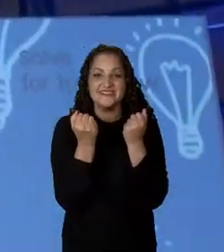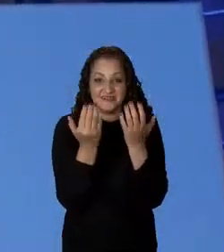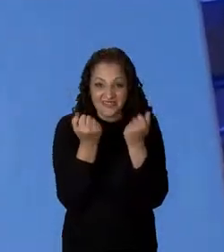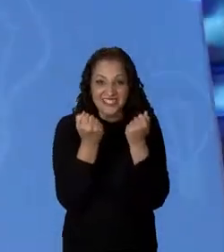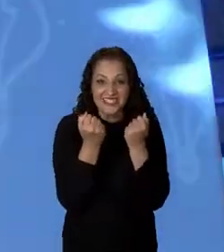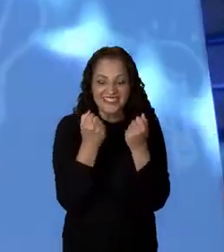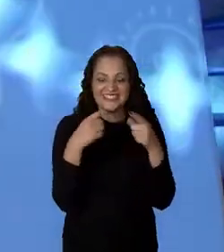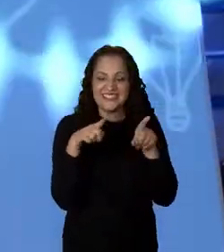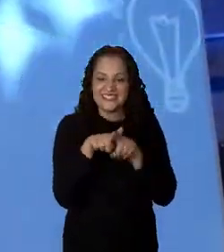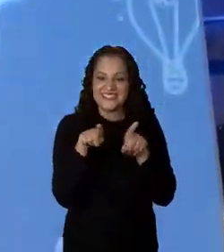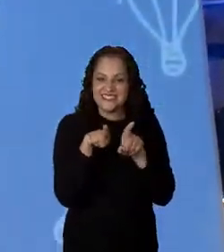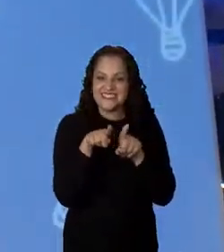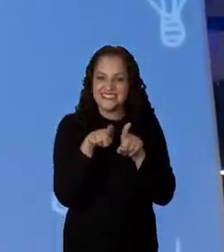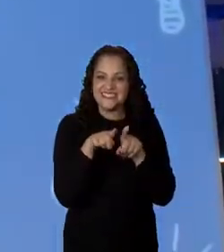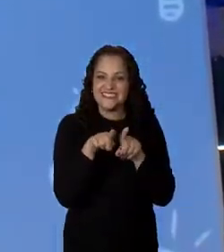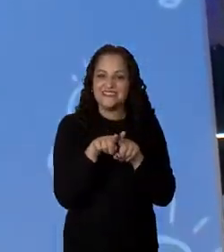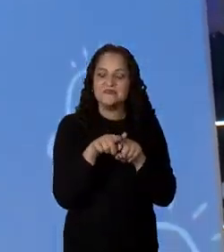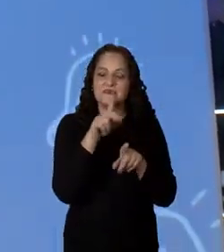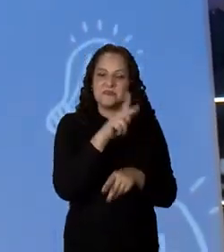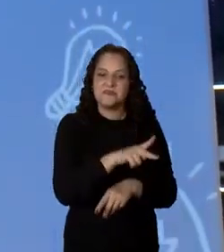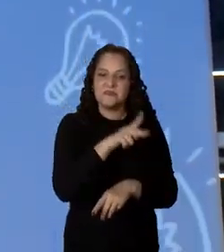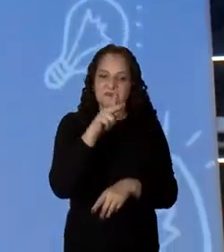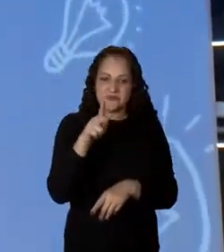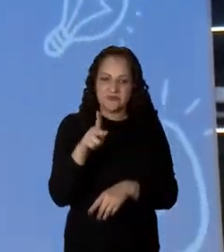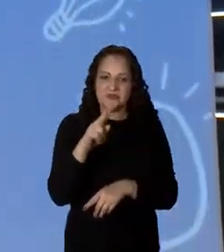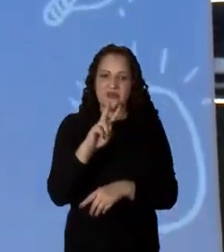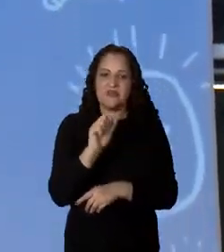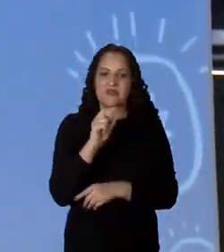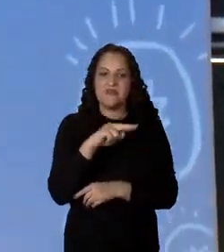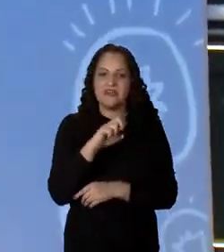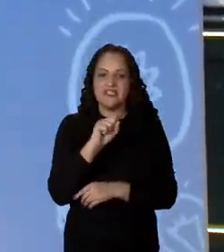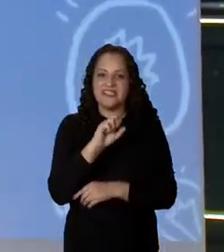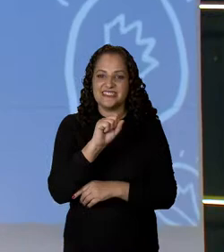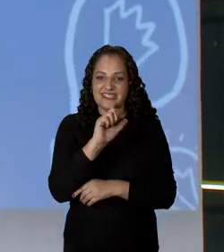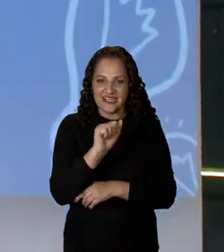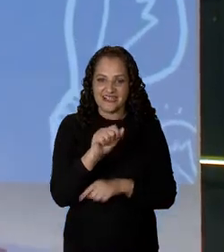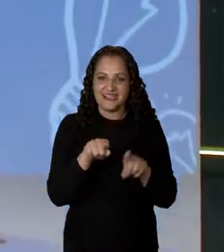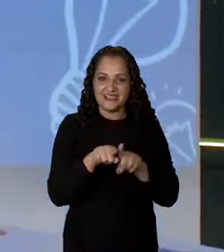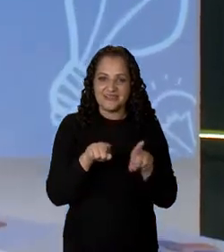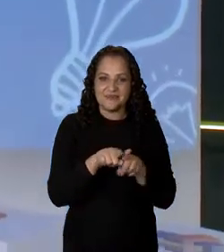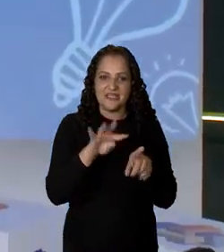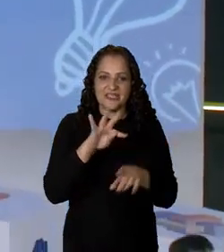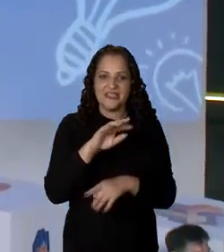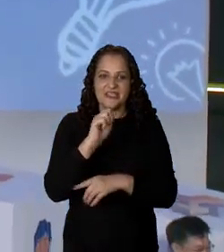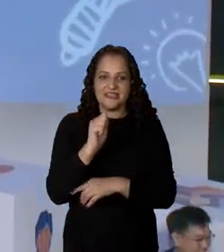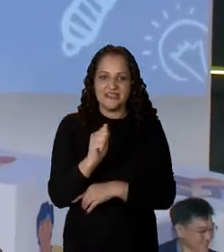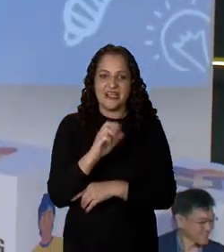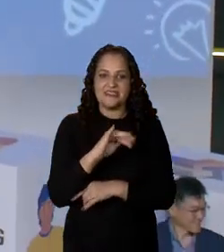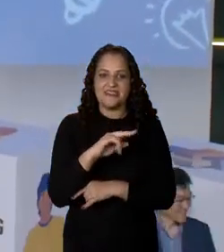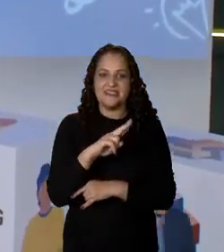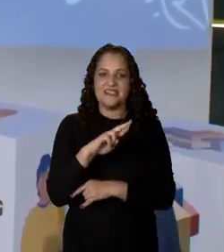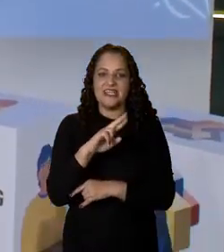Também recebemos aos palcos os professores Vanessa Almeida e Tacirene Santos. Venham, profs!